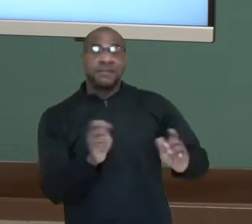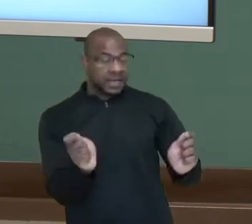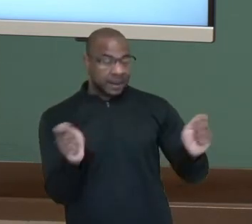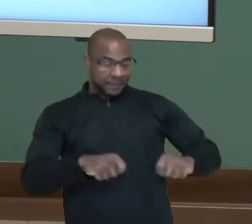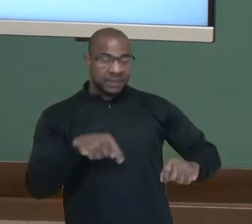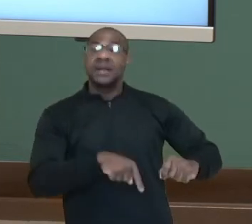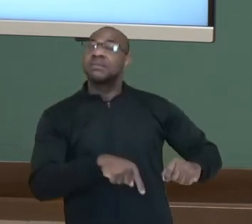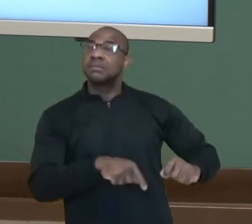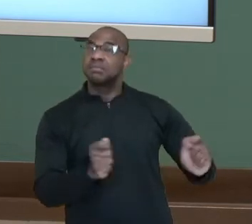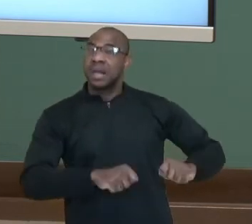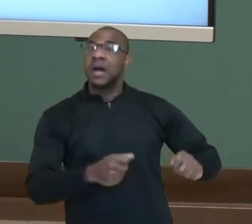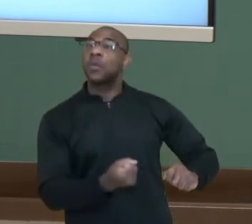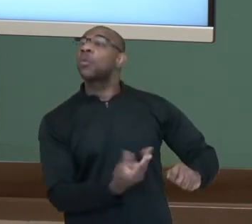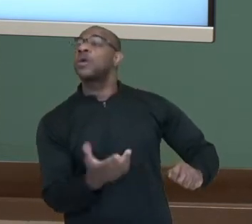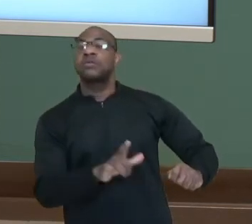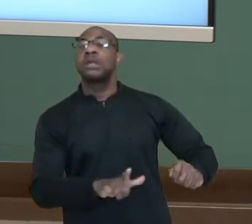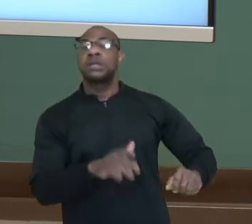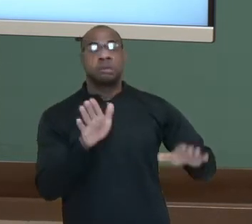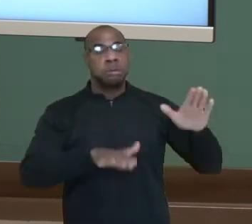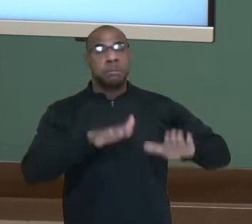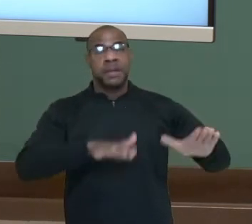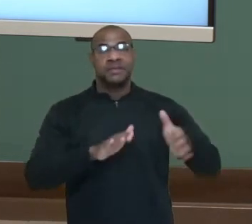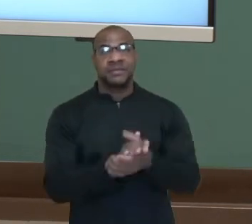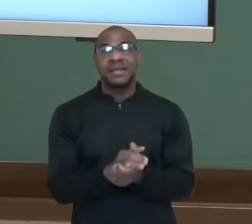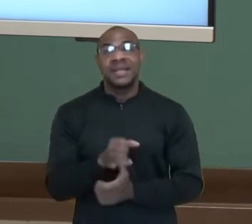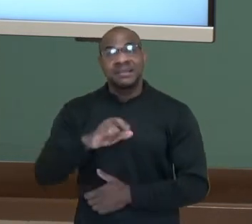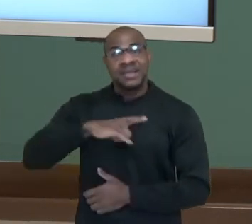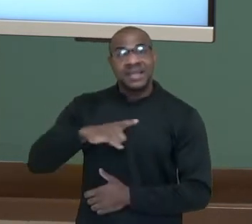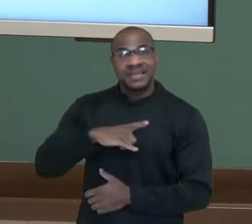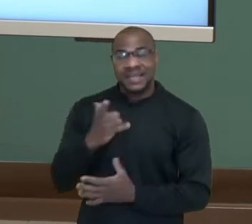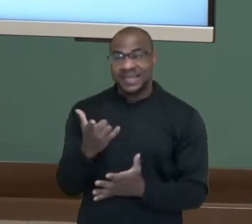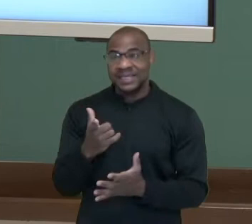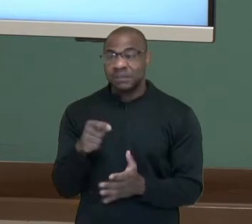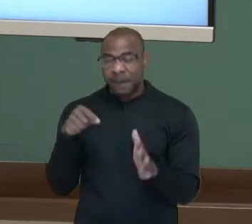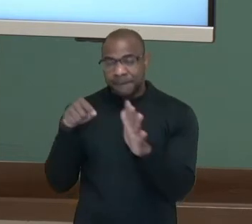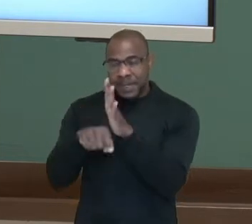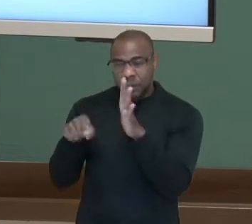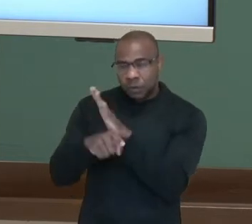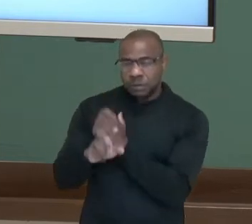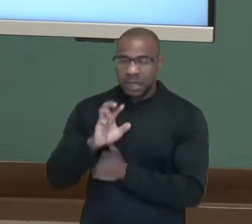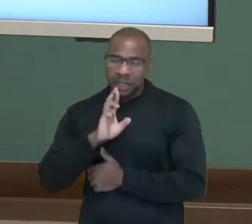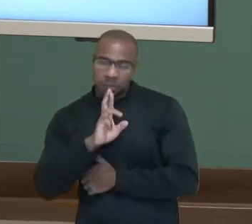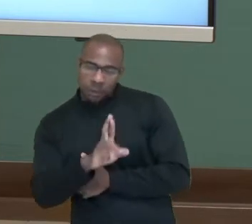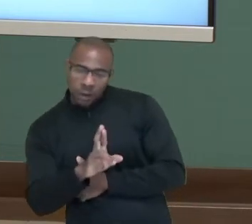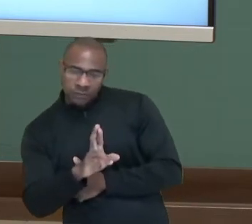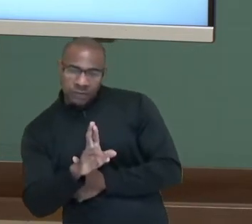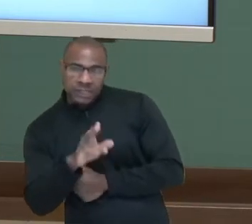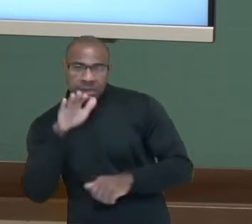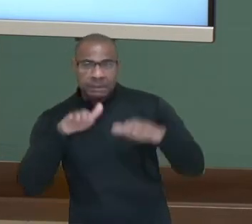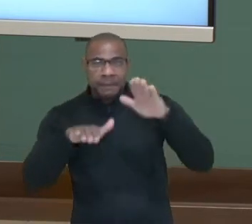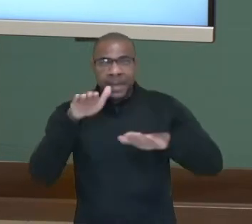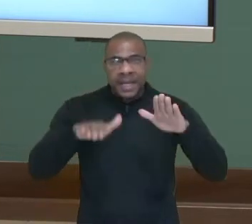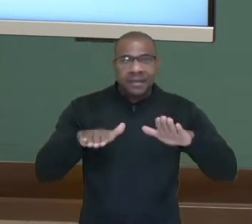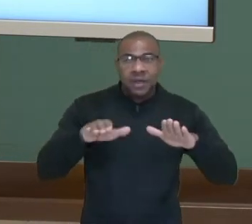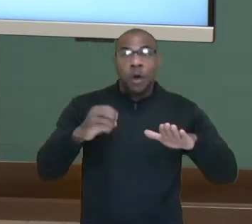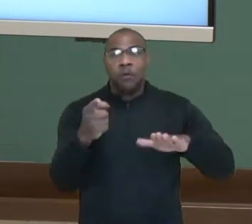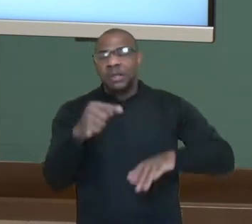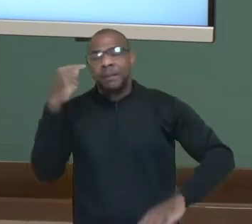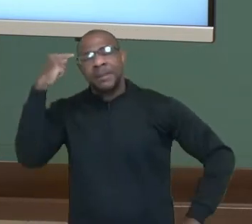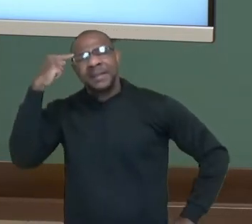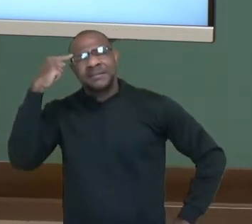tanque, né? Então, quando você tem envolvido numa pergunta uma resposta depende, ou você